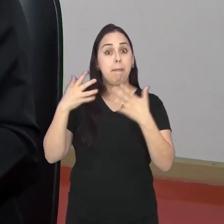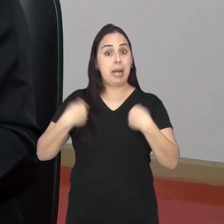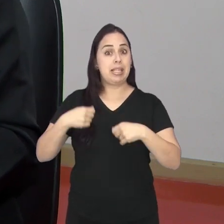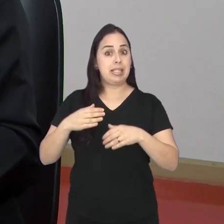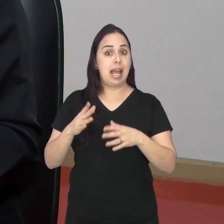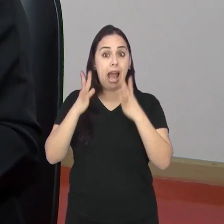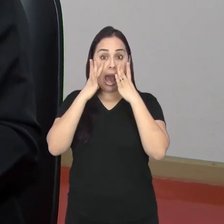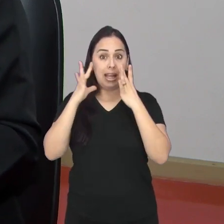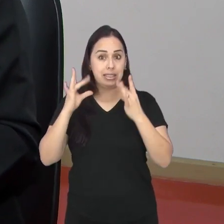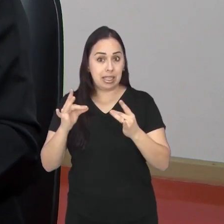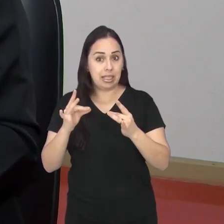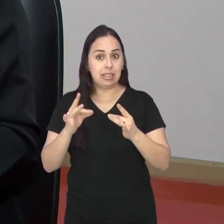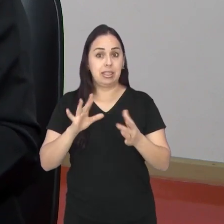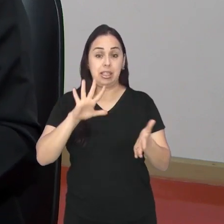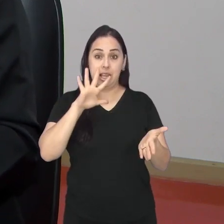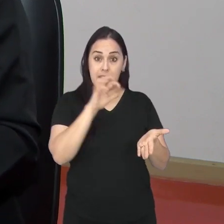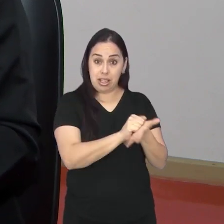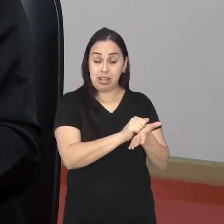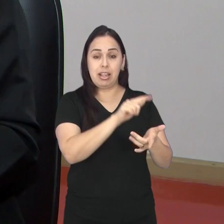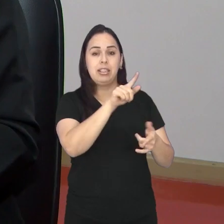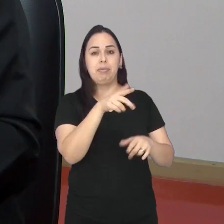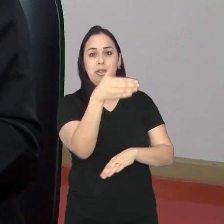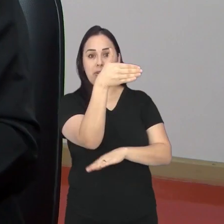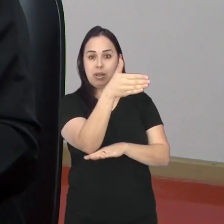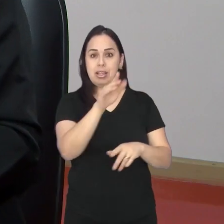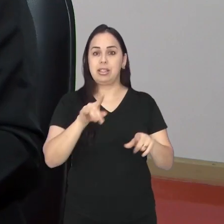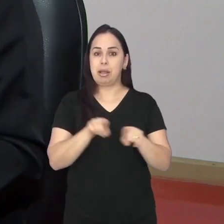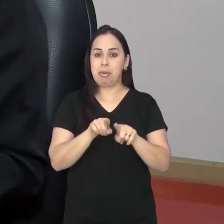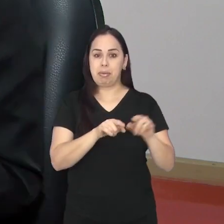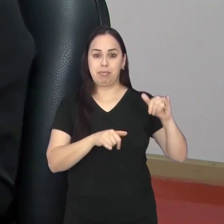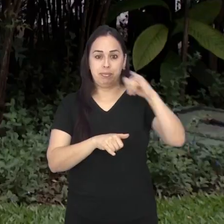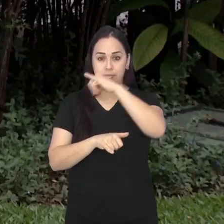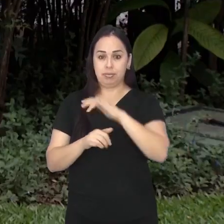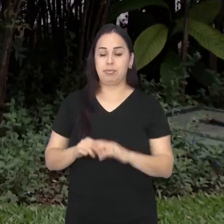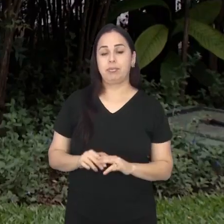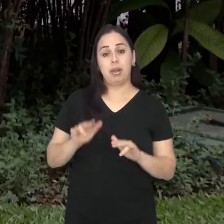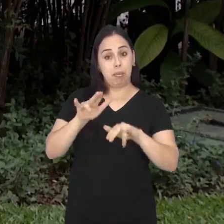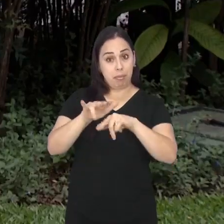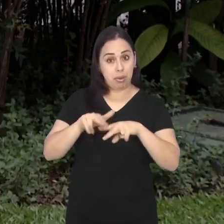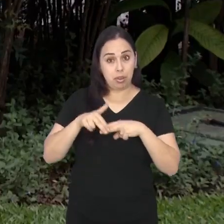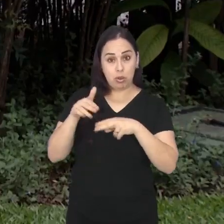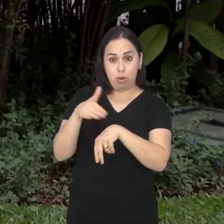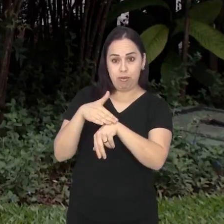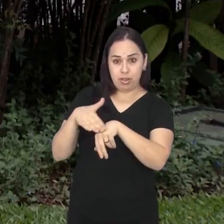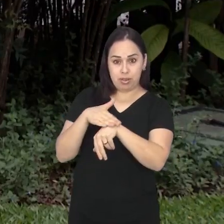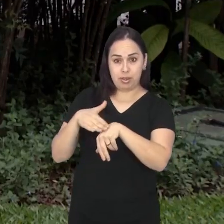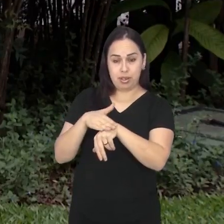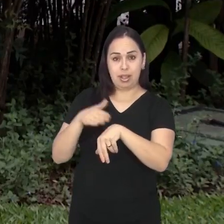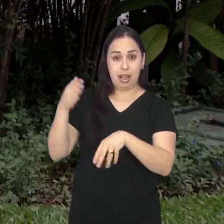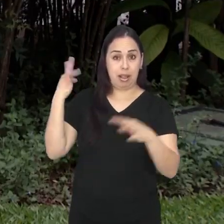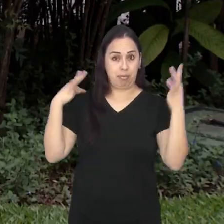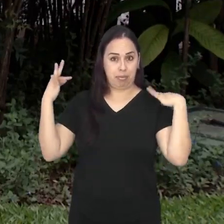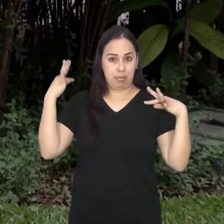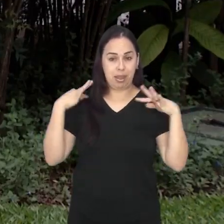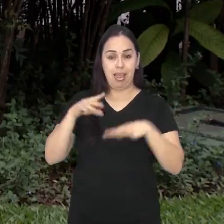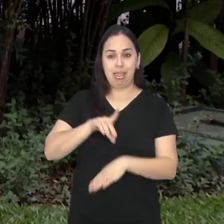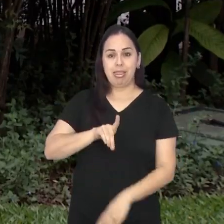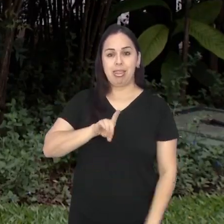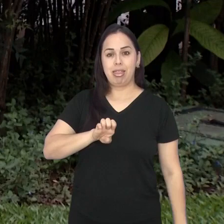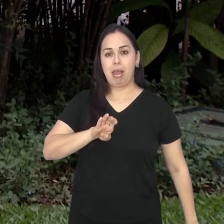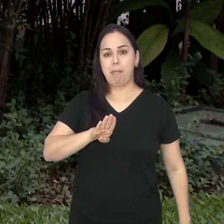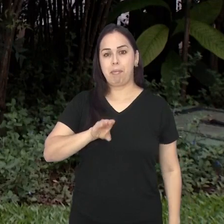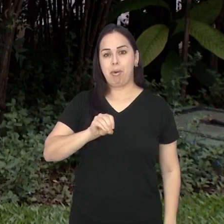bastante atenção na hora de reservar as passagens e as hospedagens. Por isso, conversamos com a turismóloga